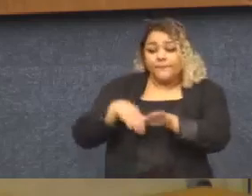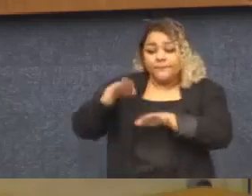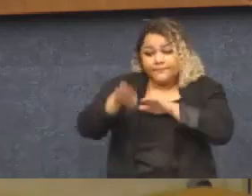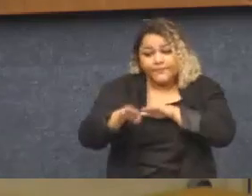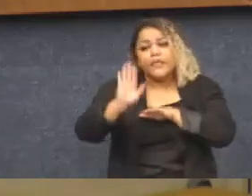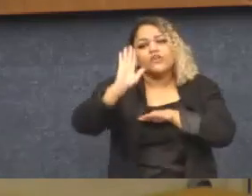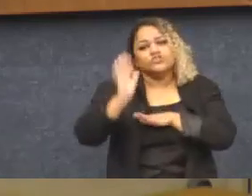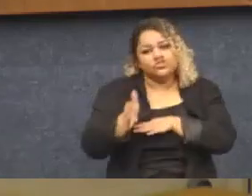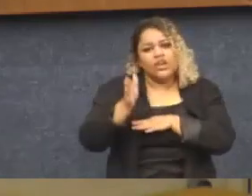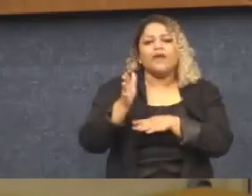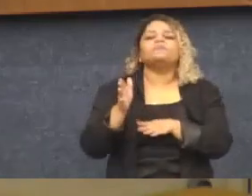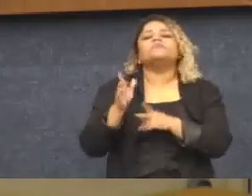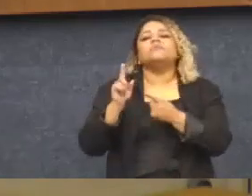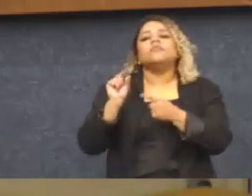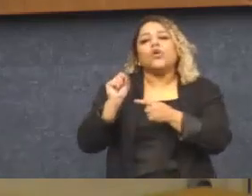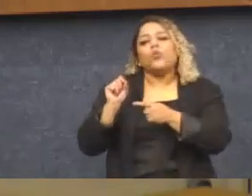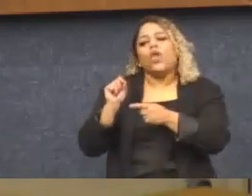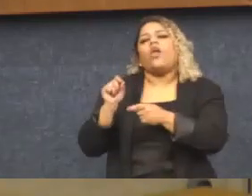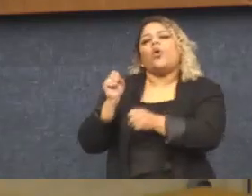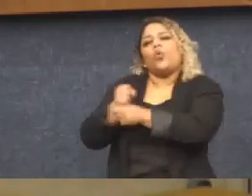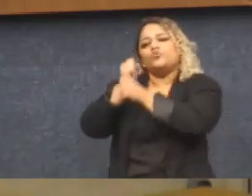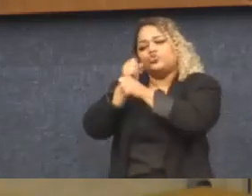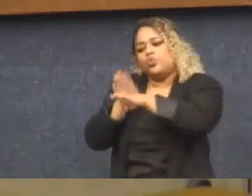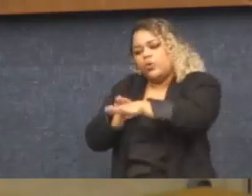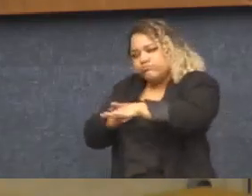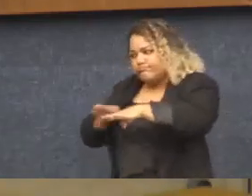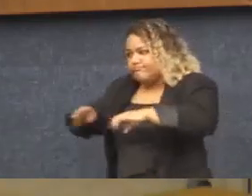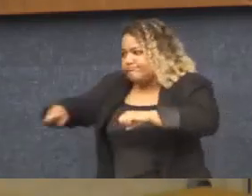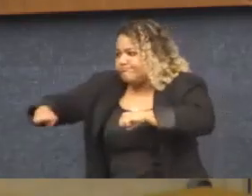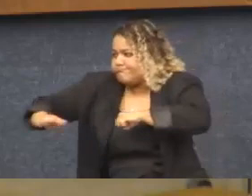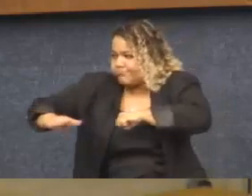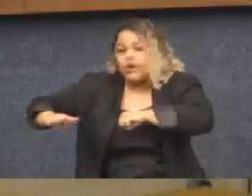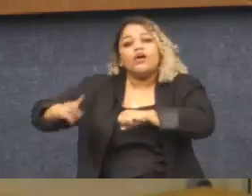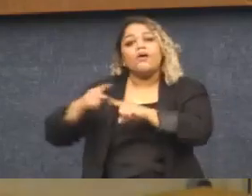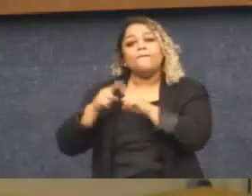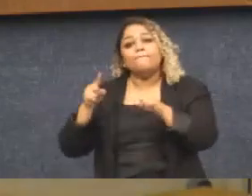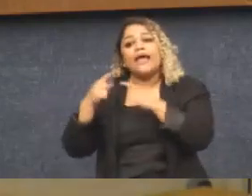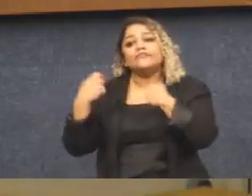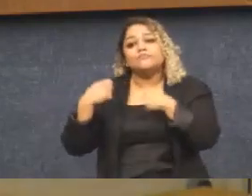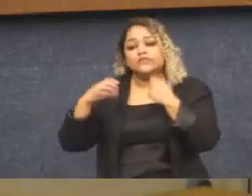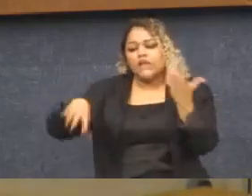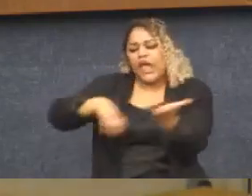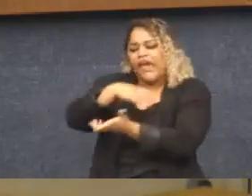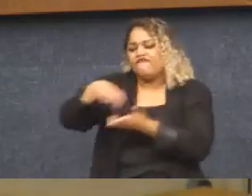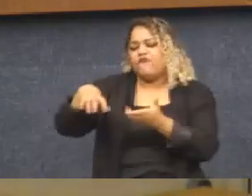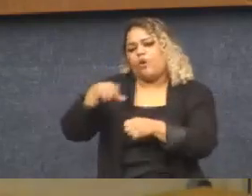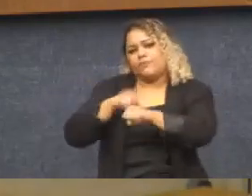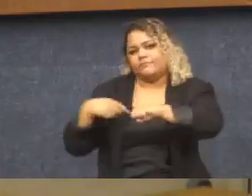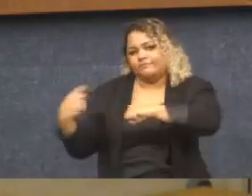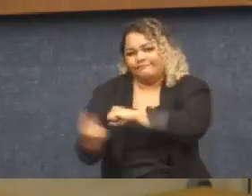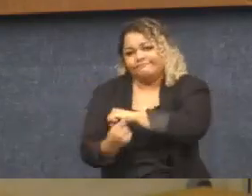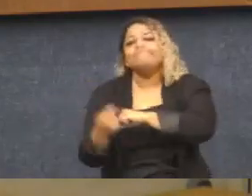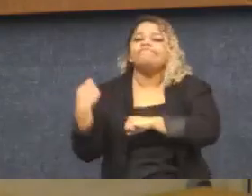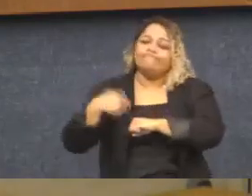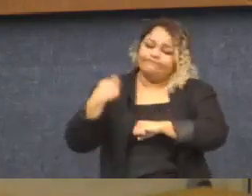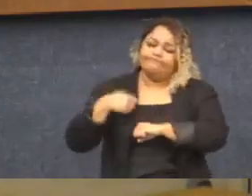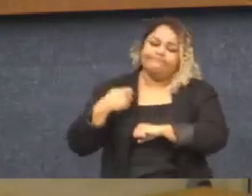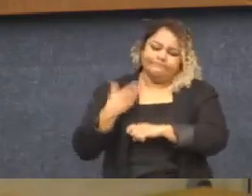dado, que é a área de escape. Mas nós precisamos agora da revitalização do anel rodoviário. É claro que